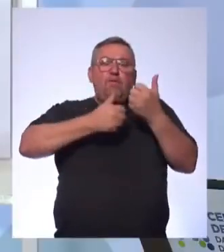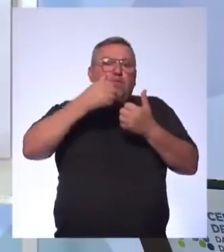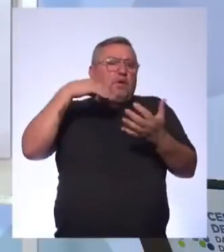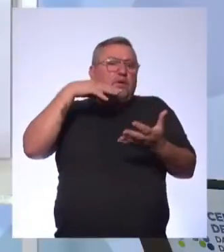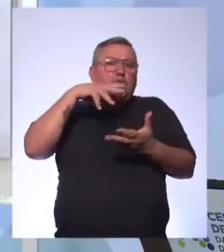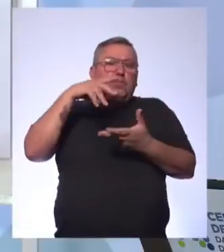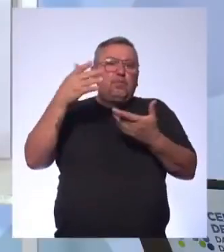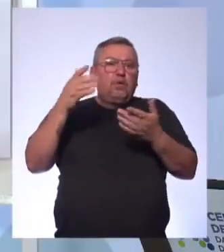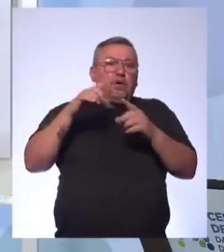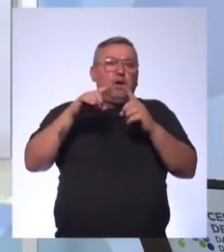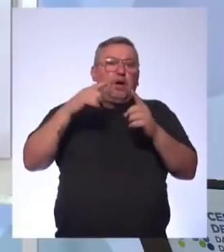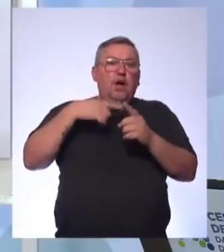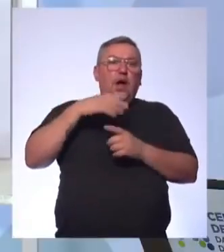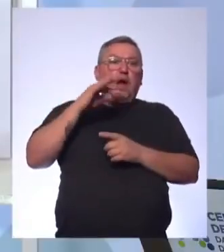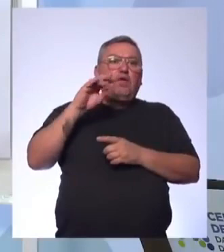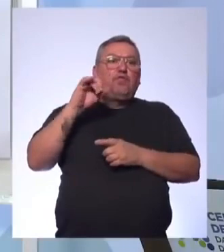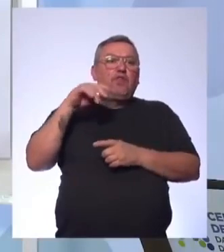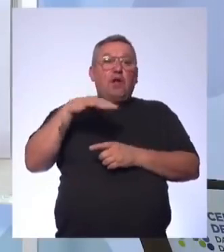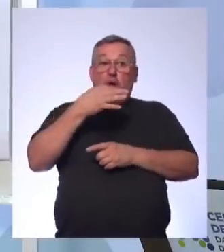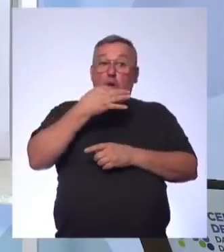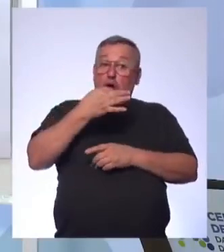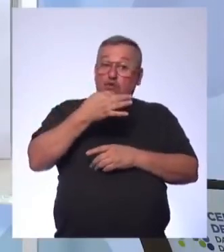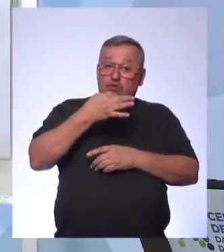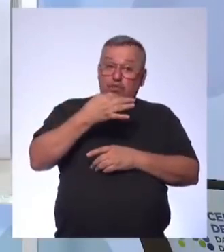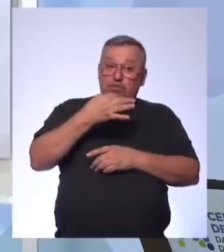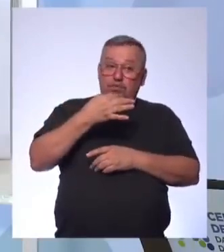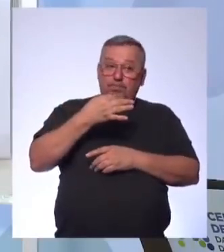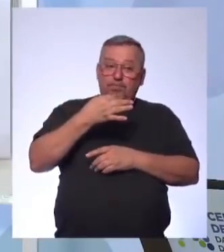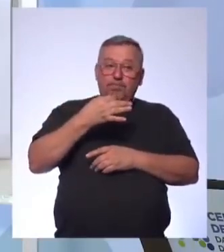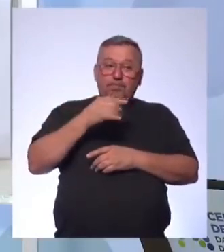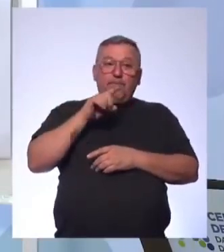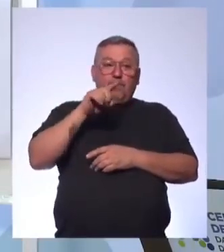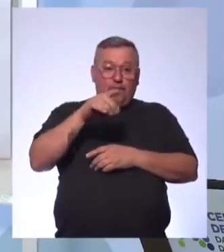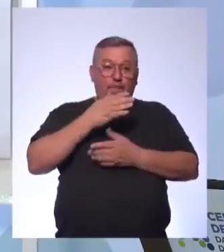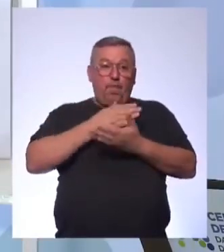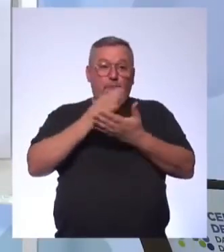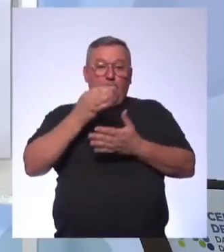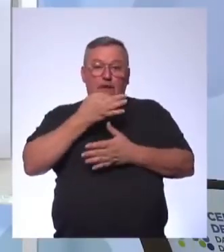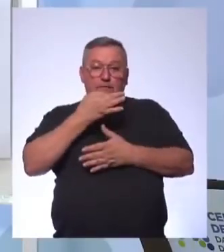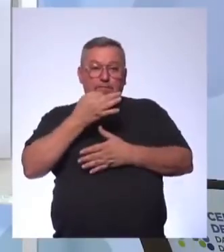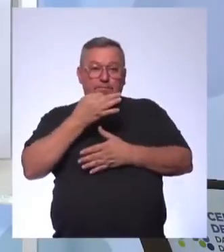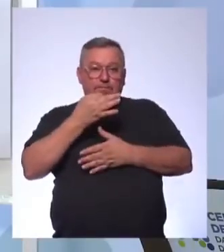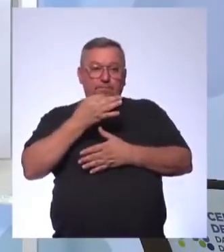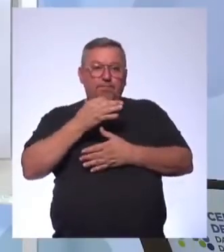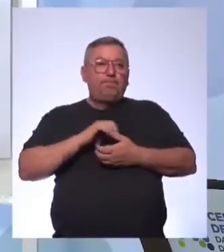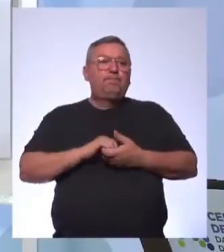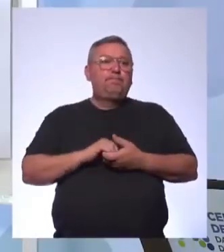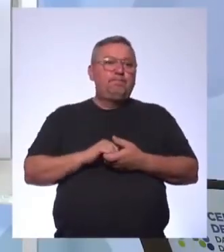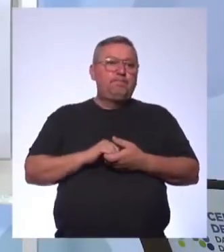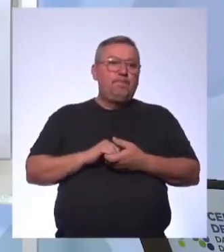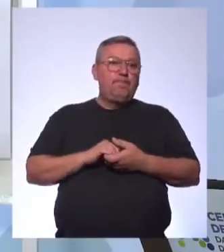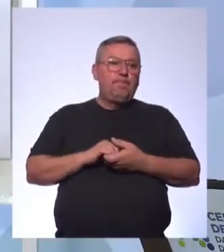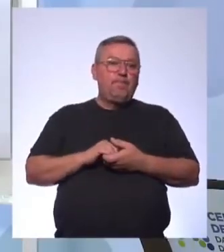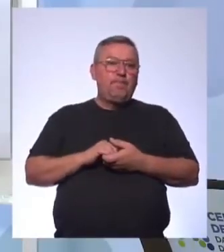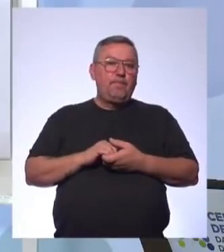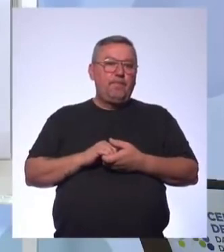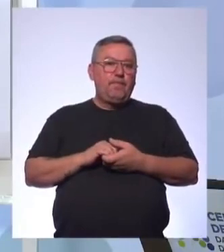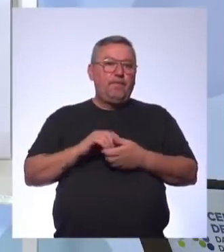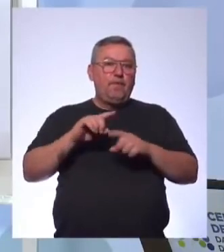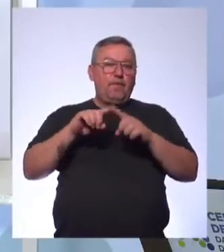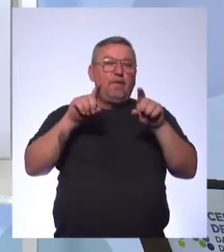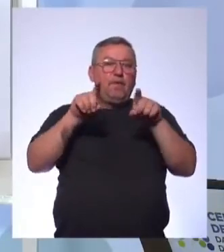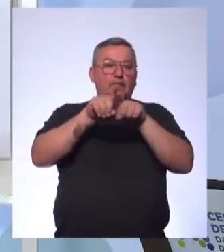na sua opinião? I think, eu acho. Então, você sempre começa colocando a sua opinião. I think, eu acho. Tá? I think a